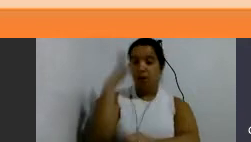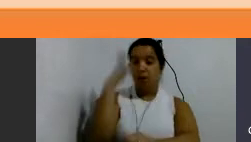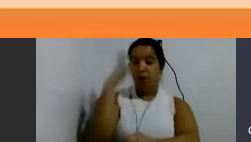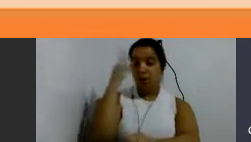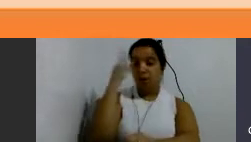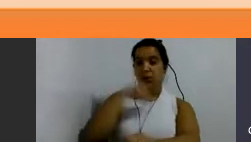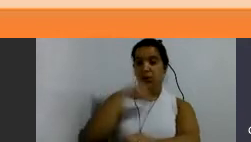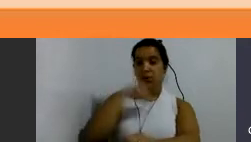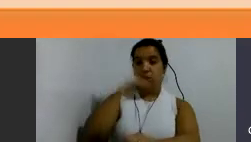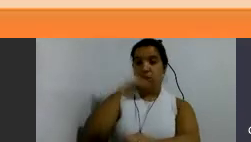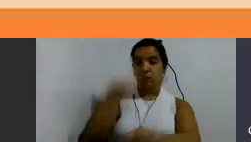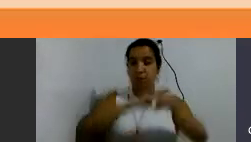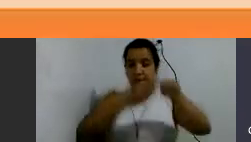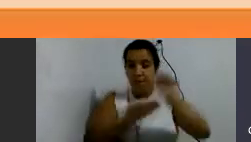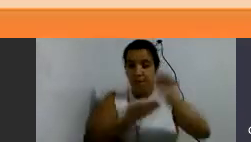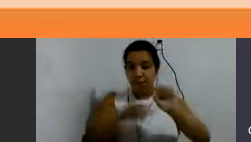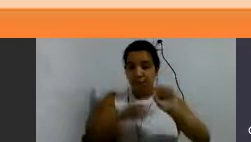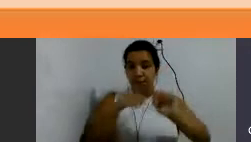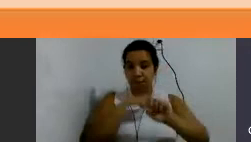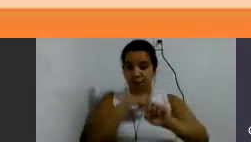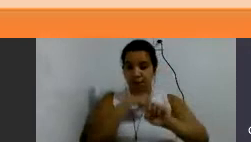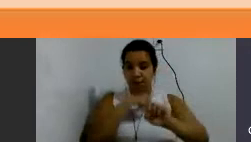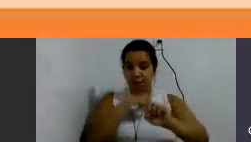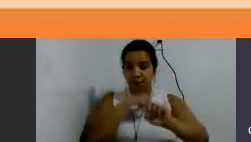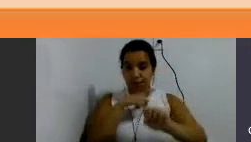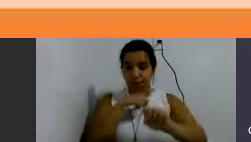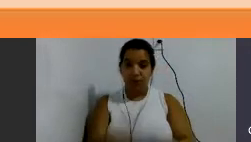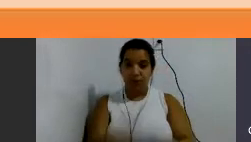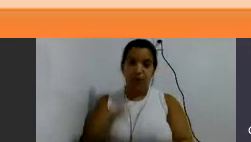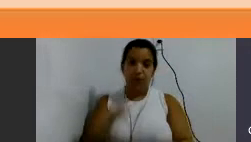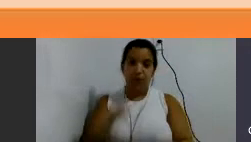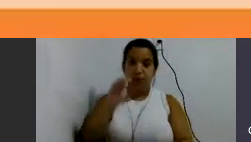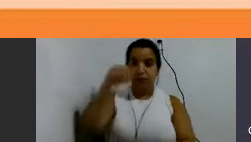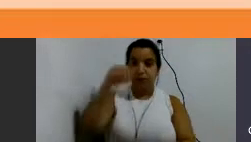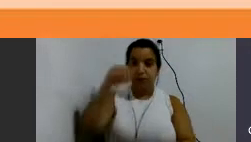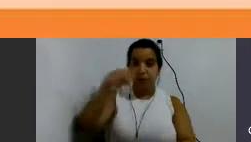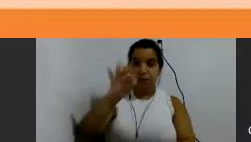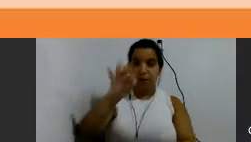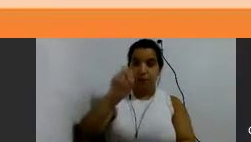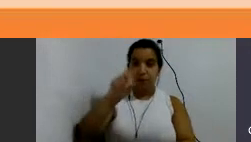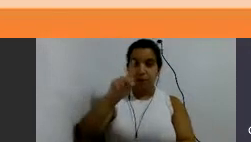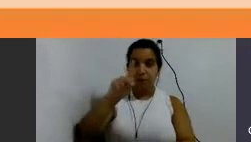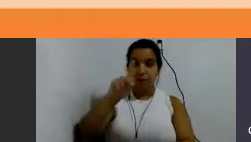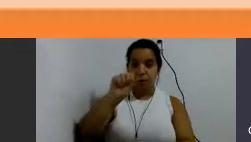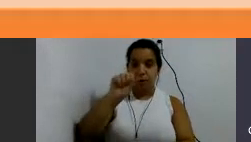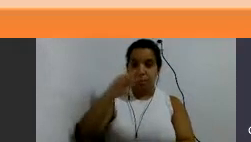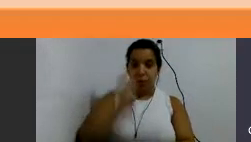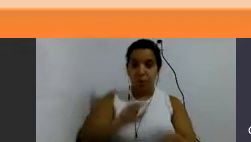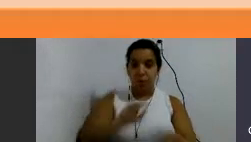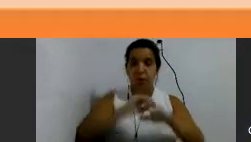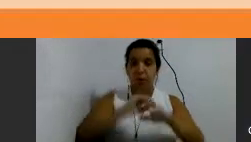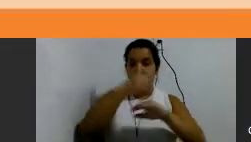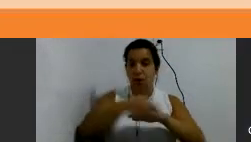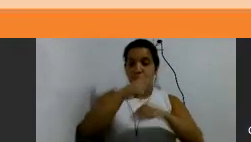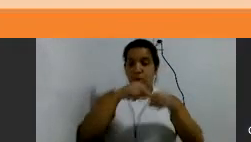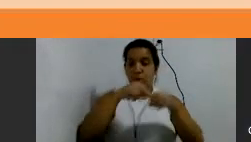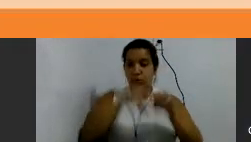essa membrana lateralmente disposta e o cinetoplasta posterior ao núcleo.